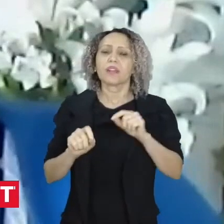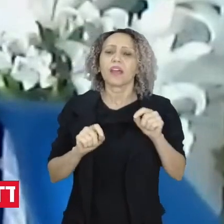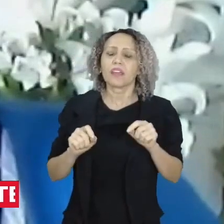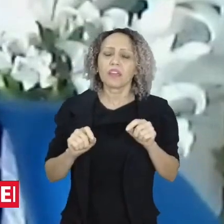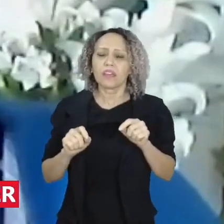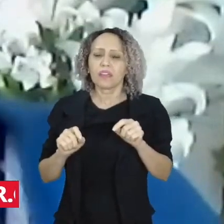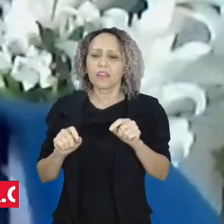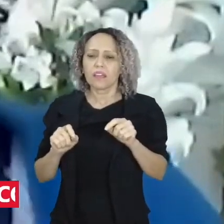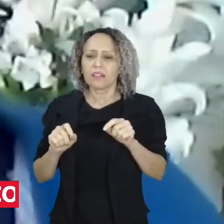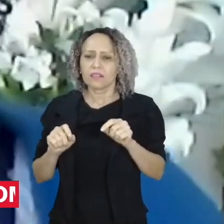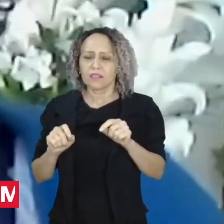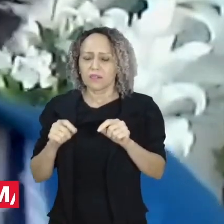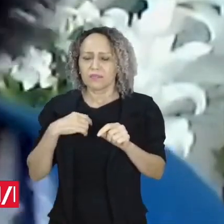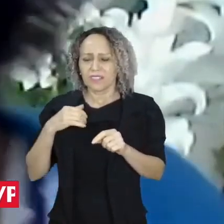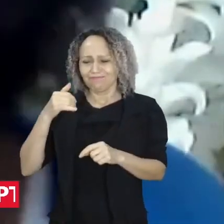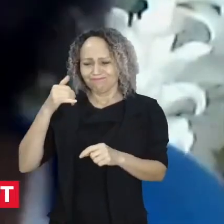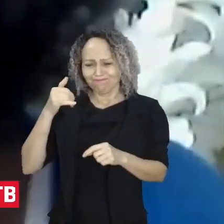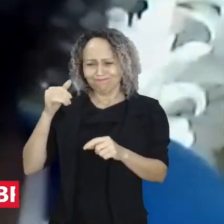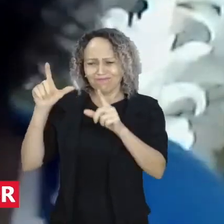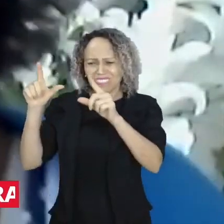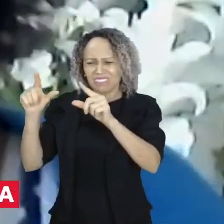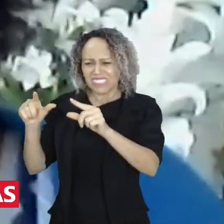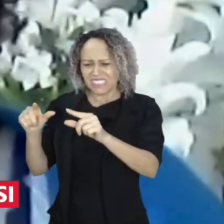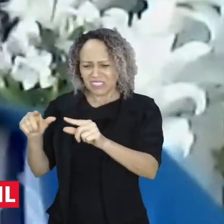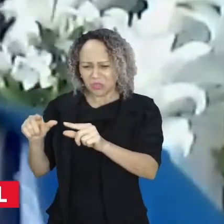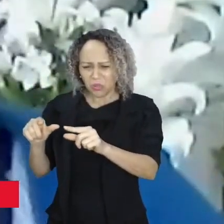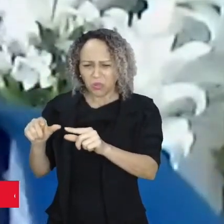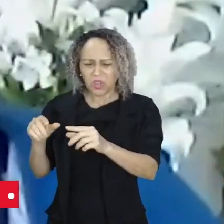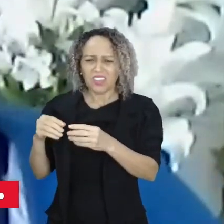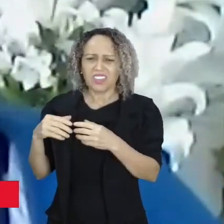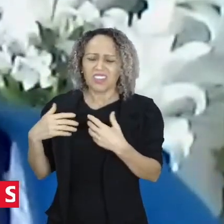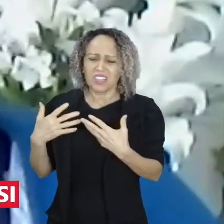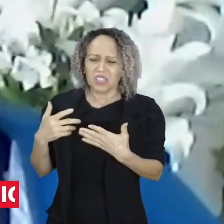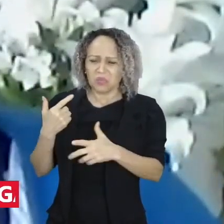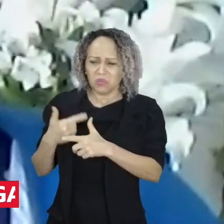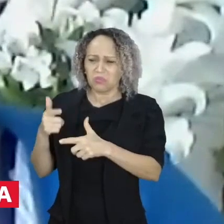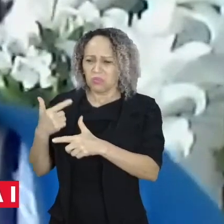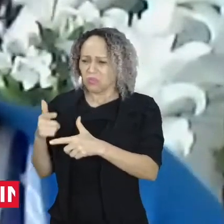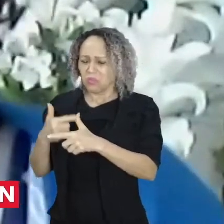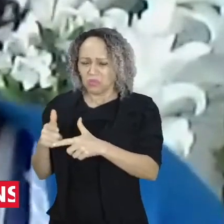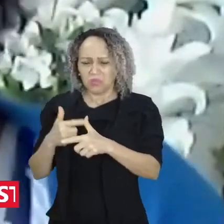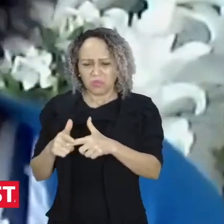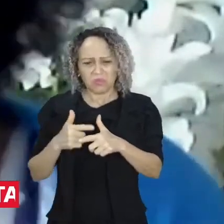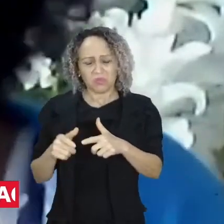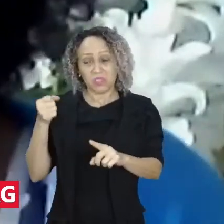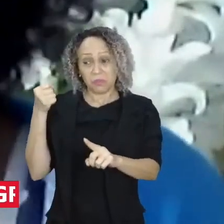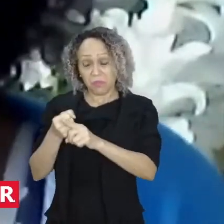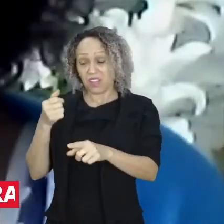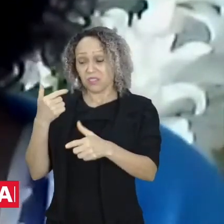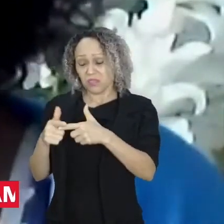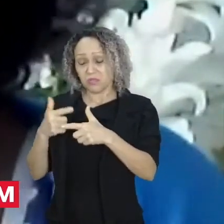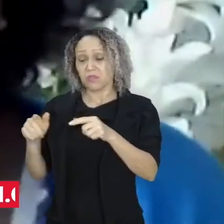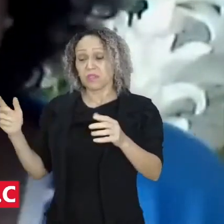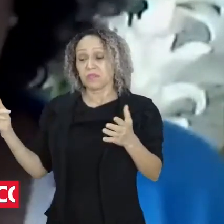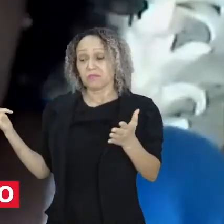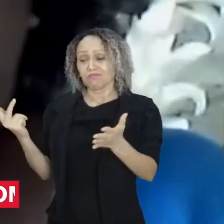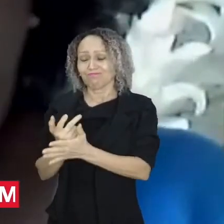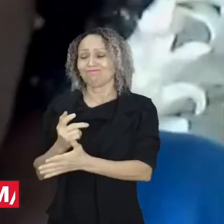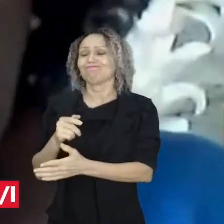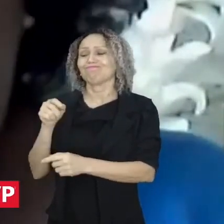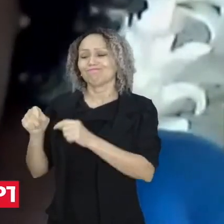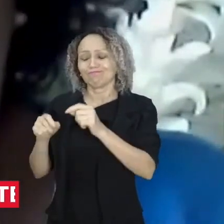na minha análise e conjuntura, isso pesou muito para Dilma no impeachment, o fato dela